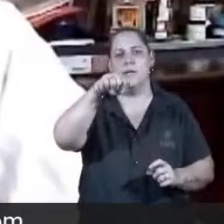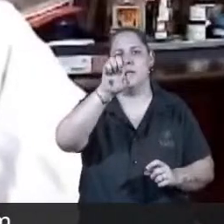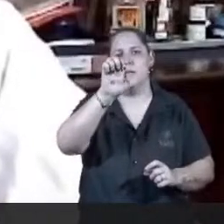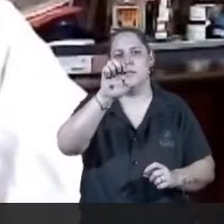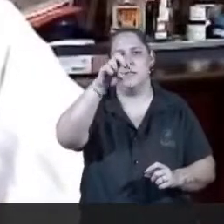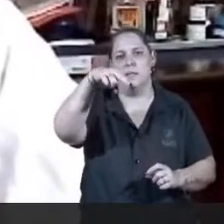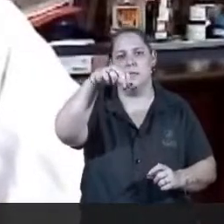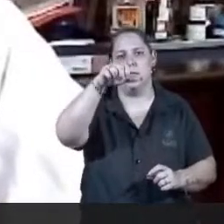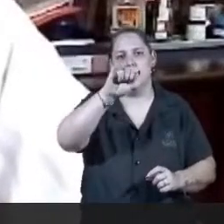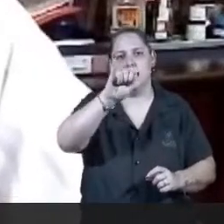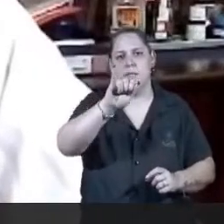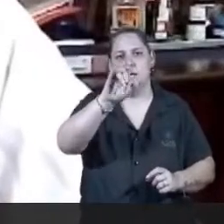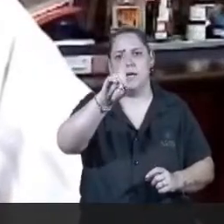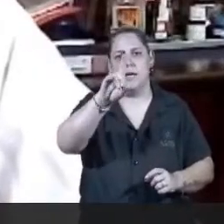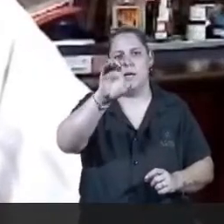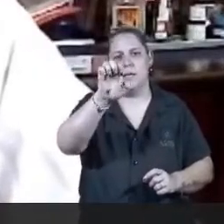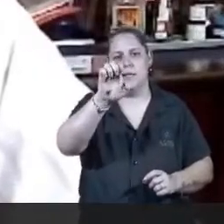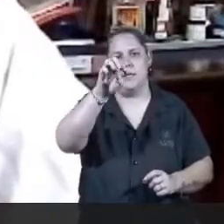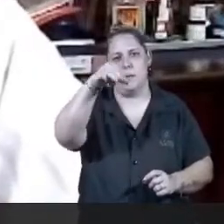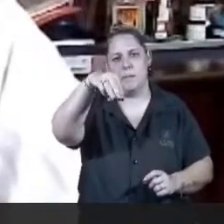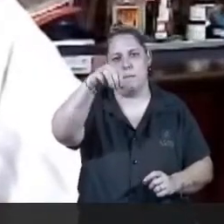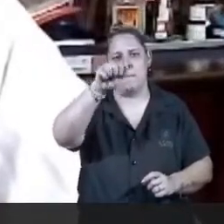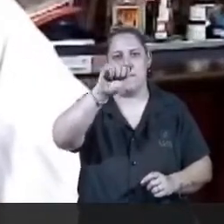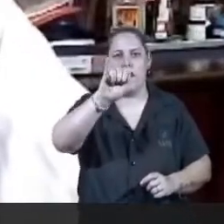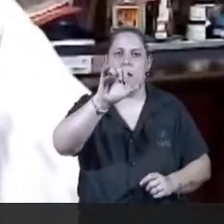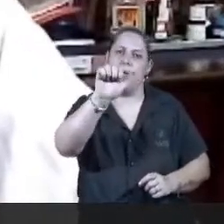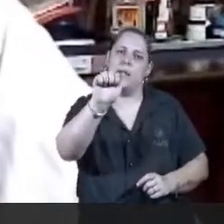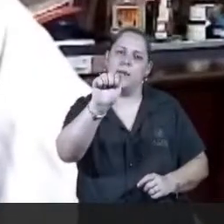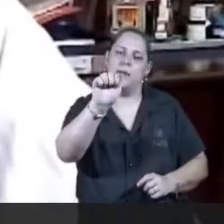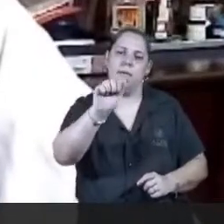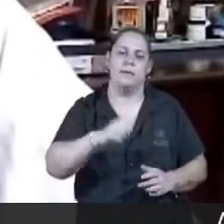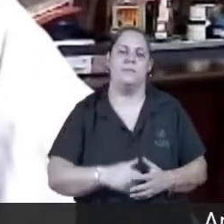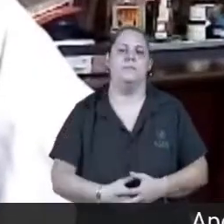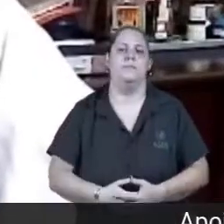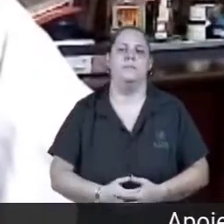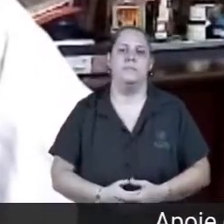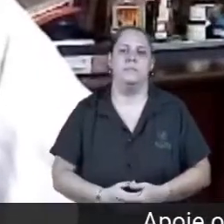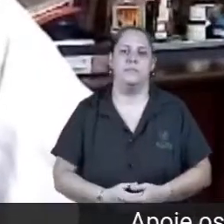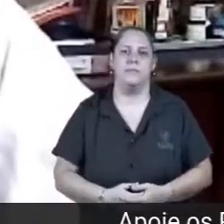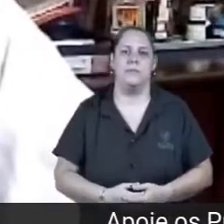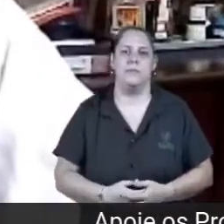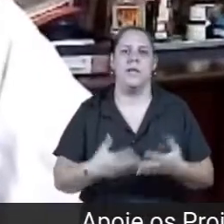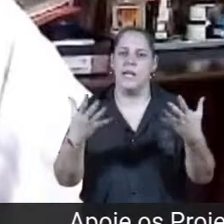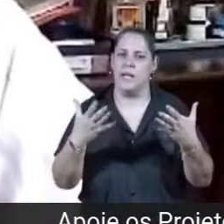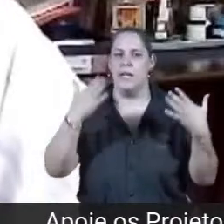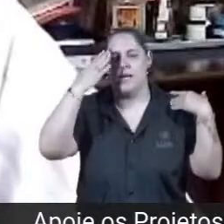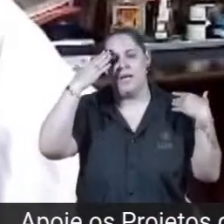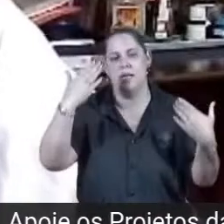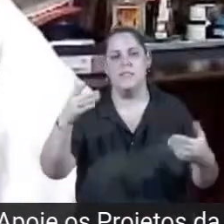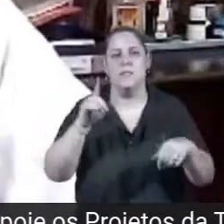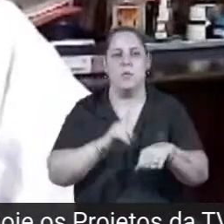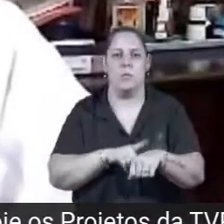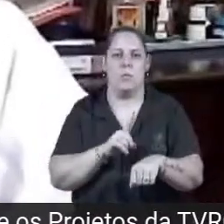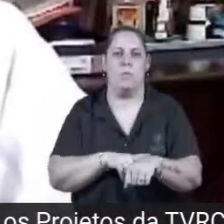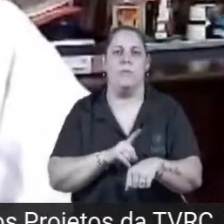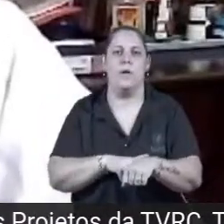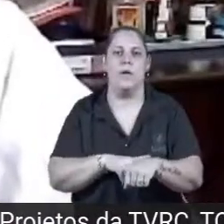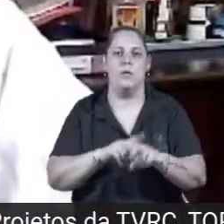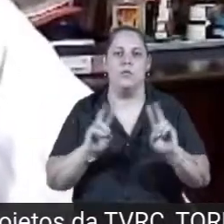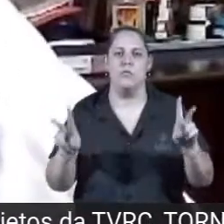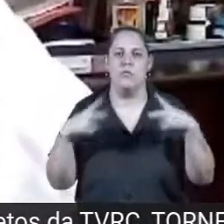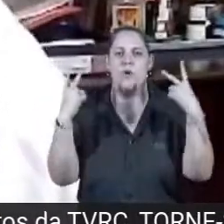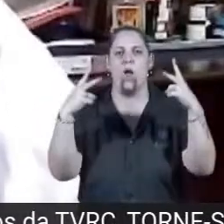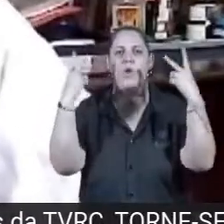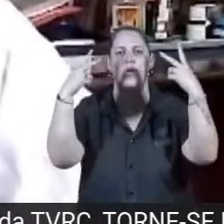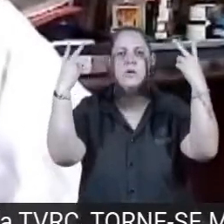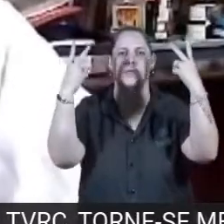Maia. E, portanto, eu queria saudar este momento,